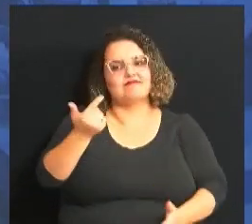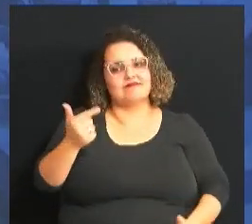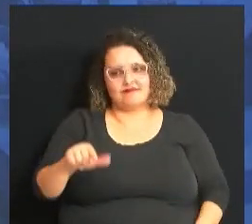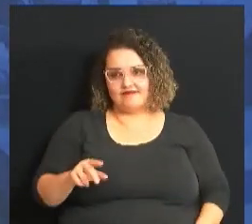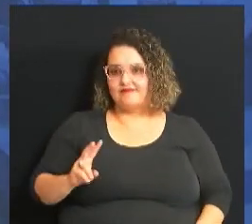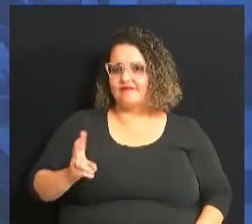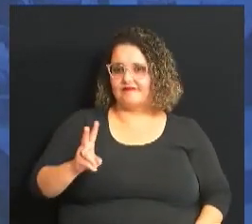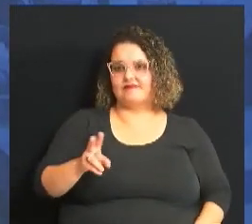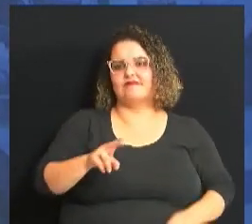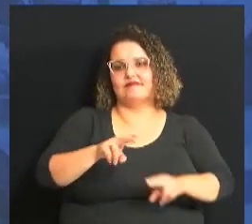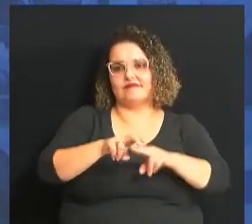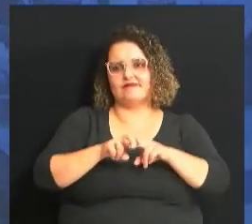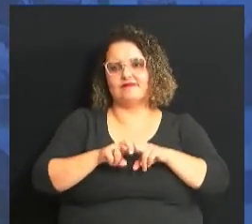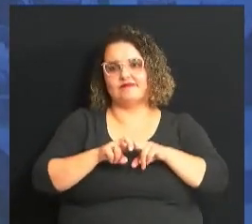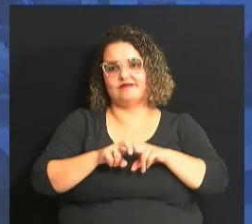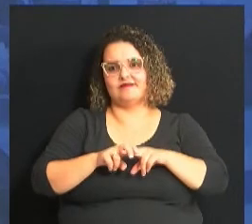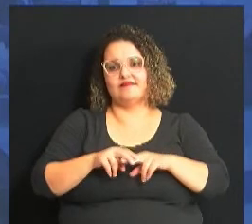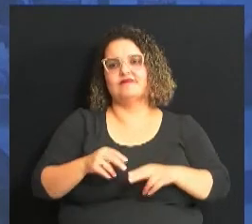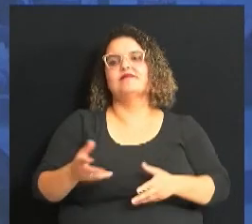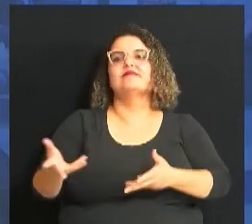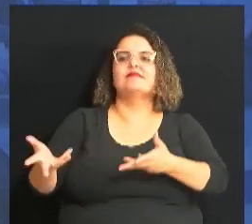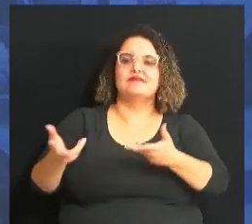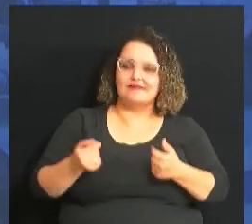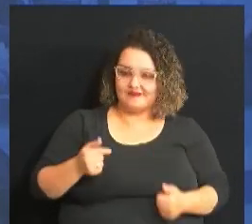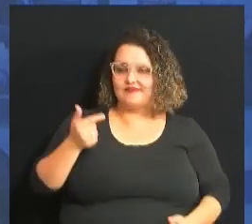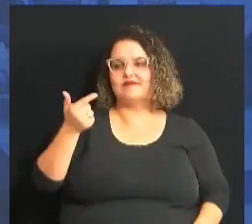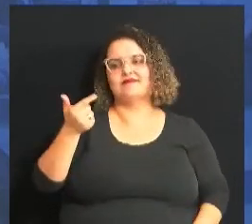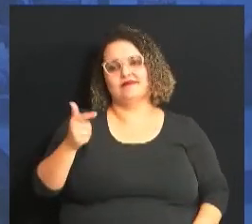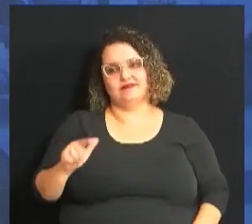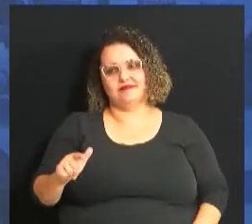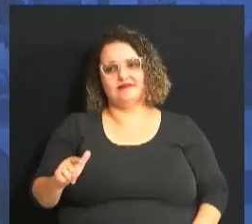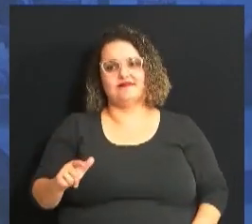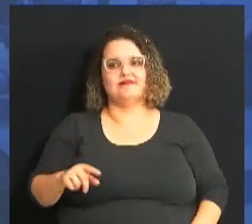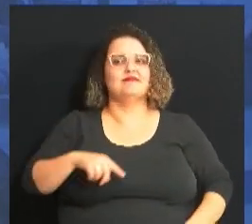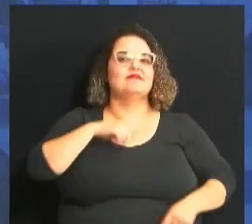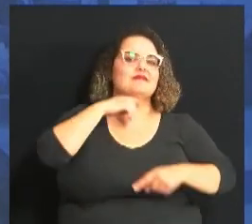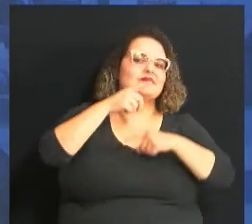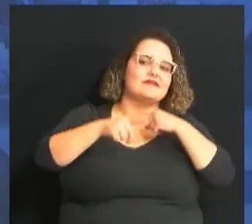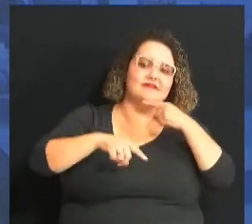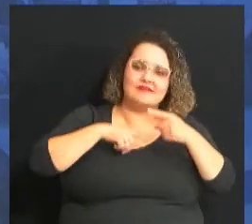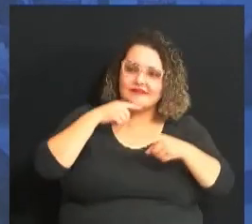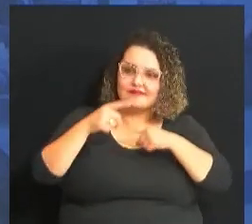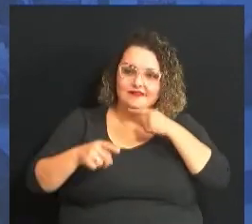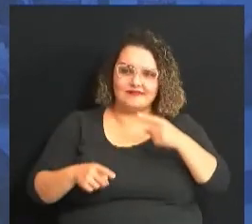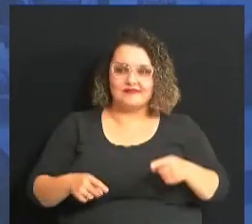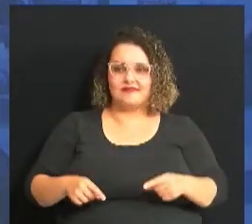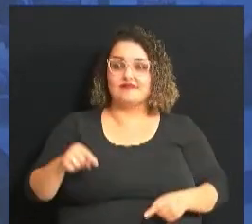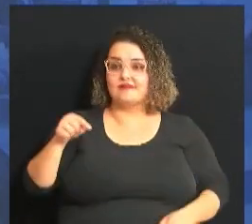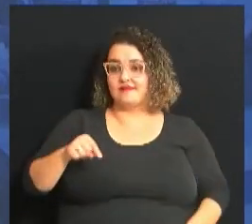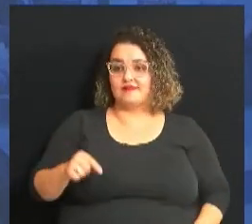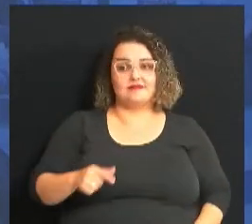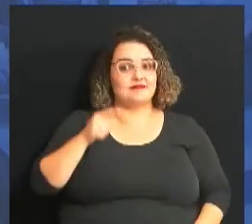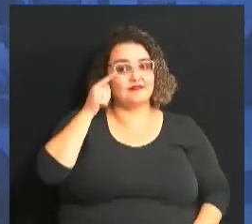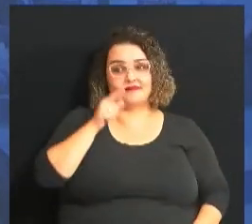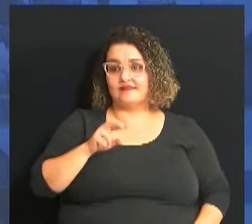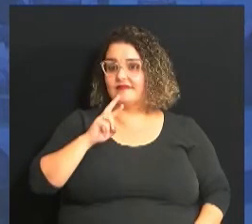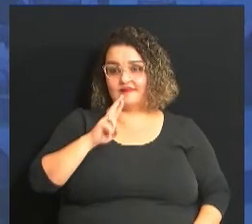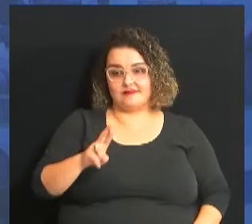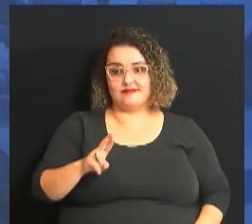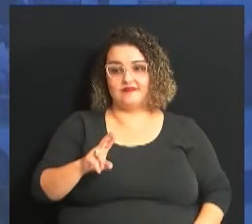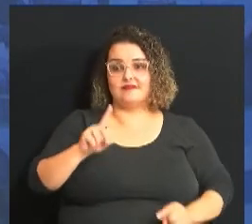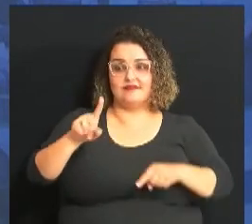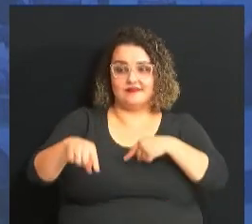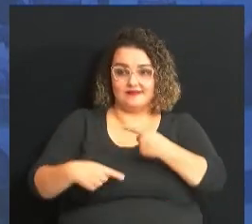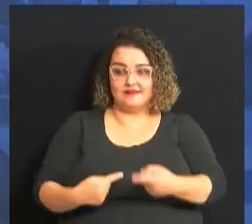Por isso, a gente vai convidar assim, o senhor mais uma vez para tirar todas as dúvidas, essas aqui que a gente não conseguiu responder e outras que